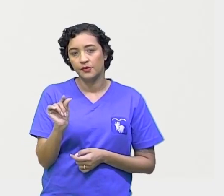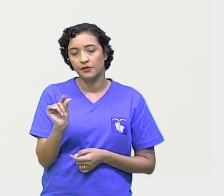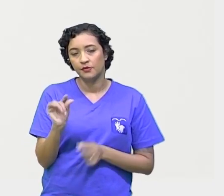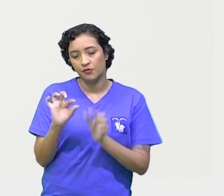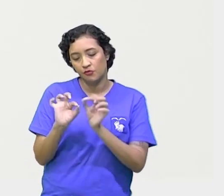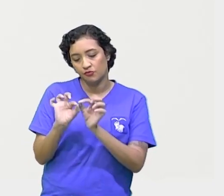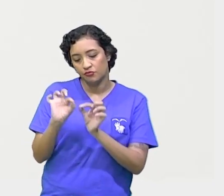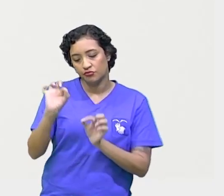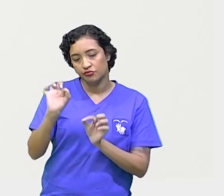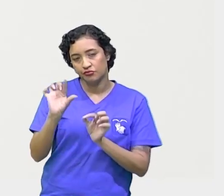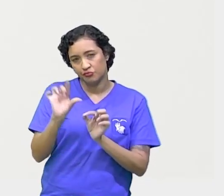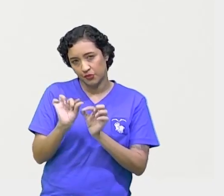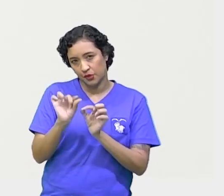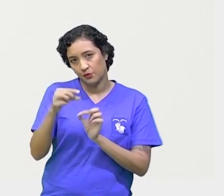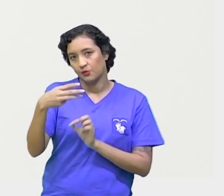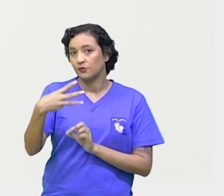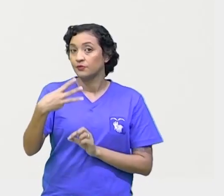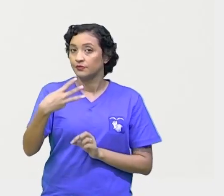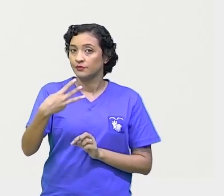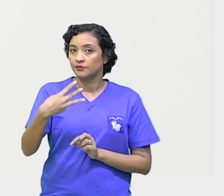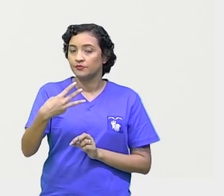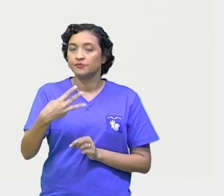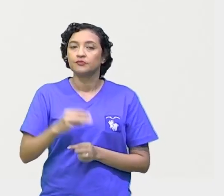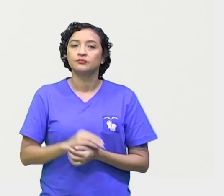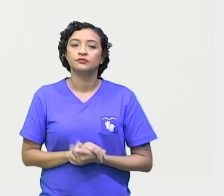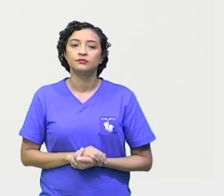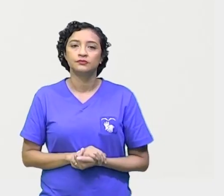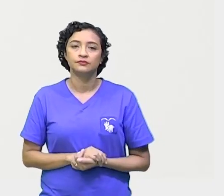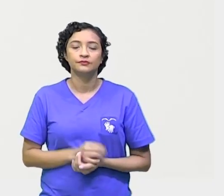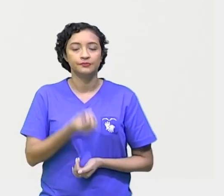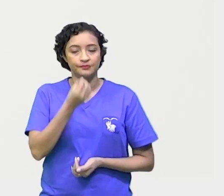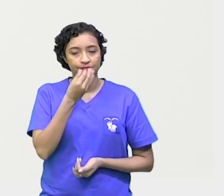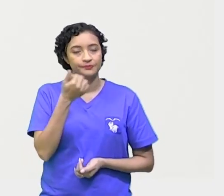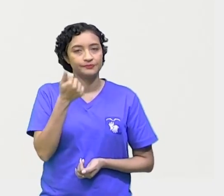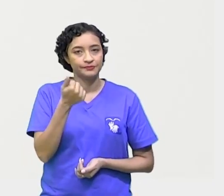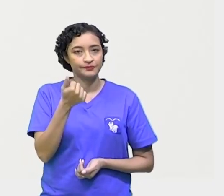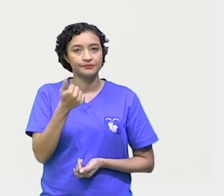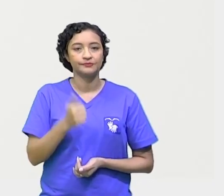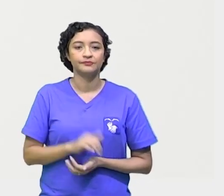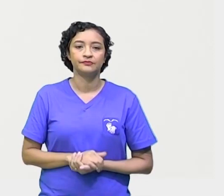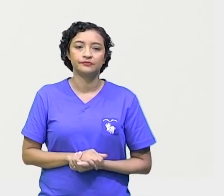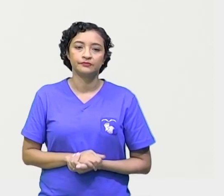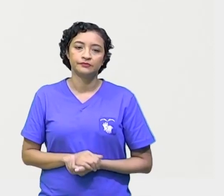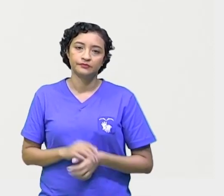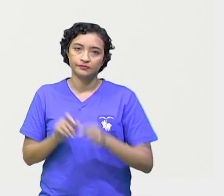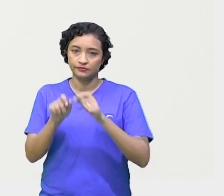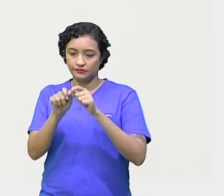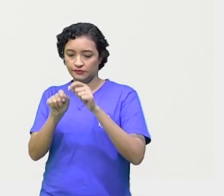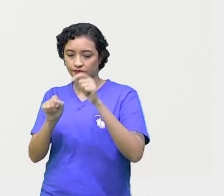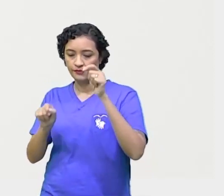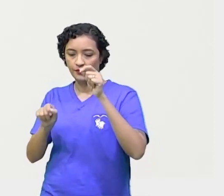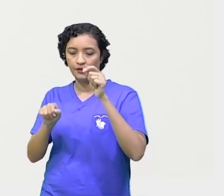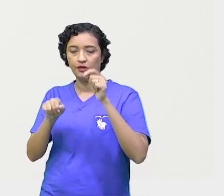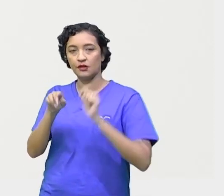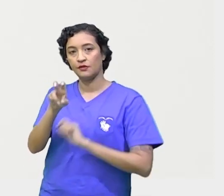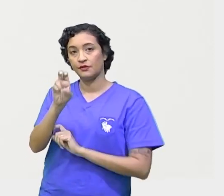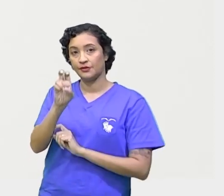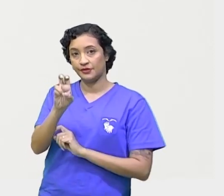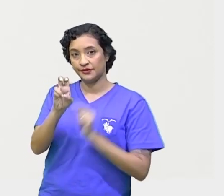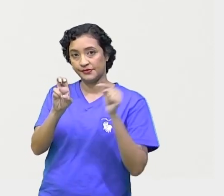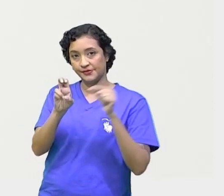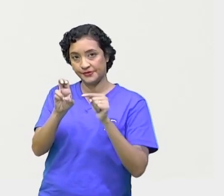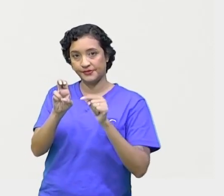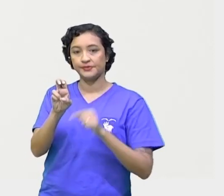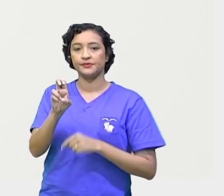retângulo vale quanto gente três muito bem e a diagonal vale quanto cinco